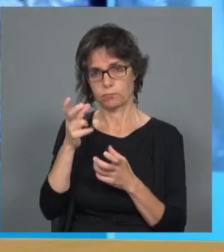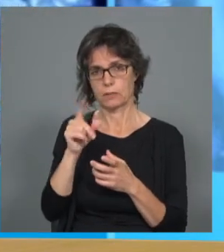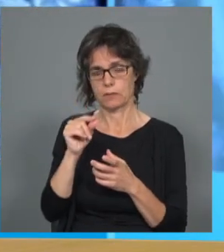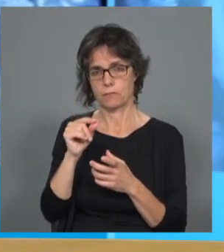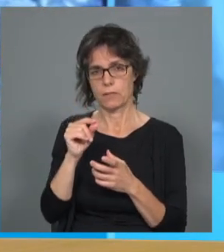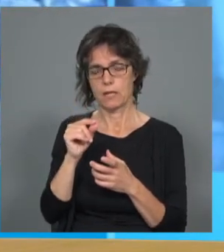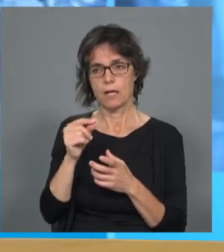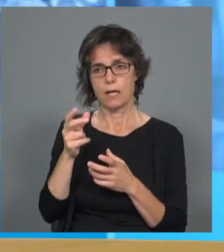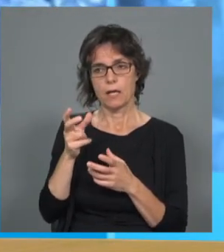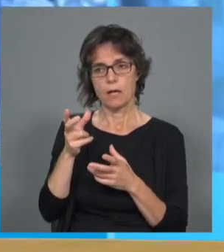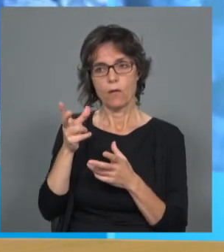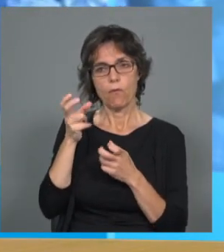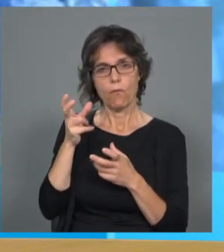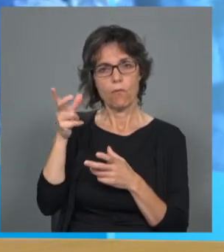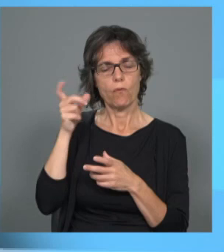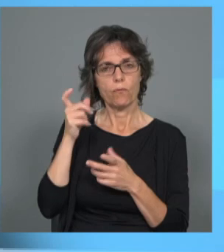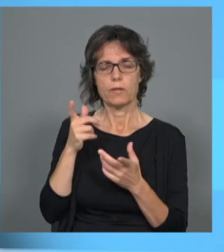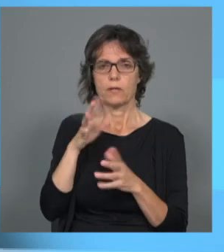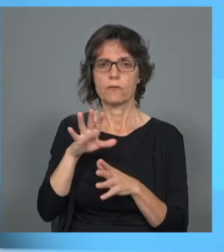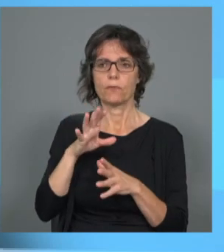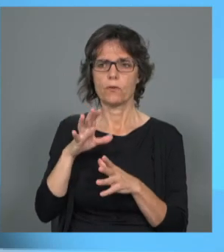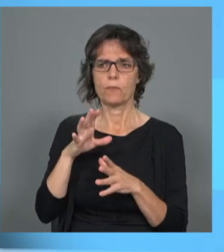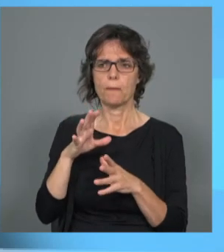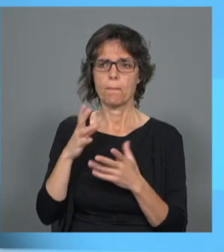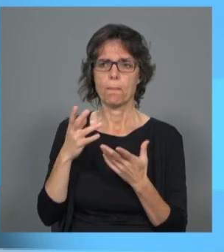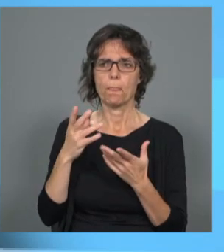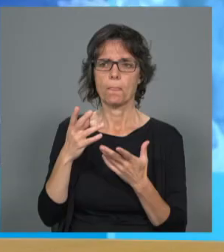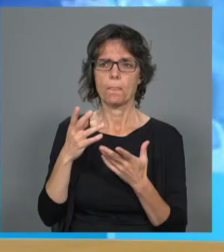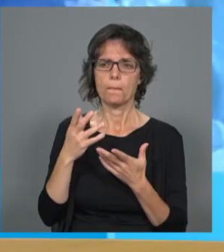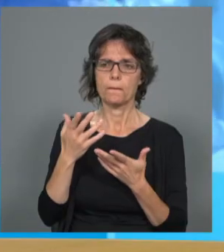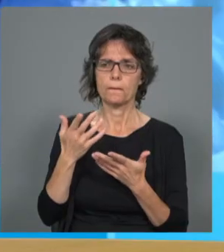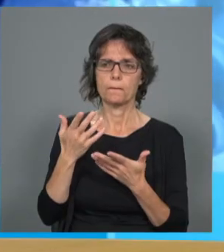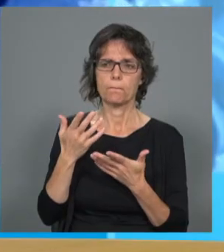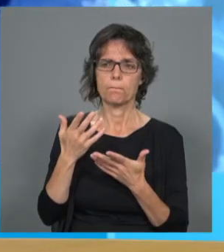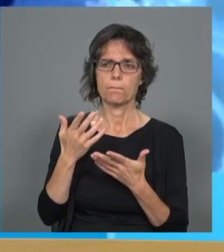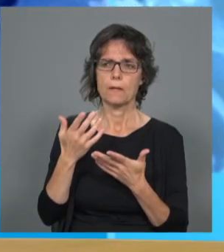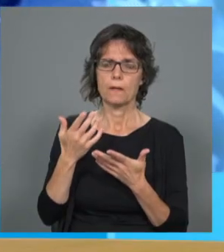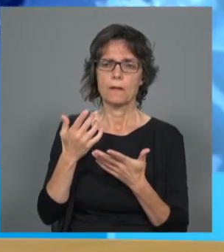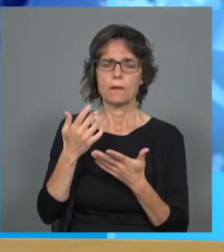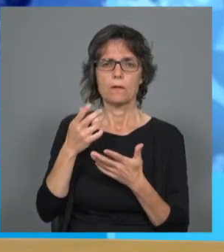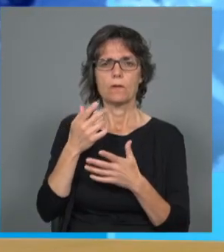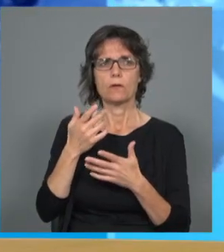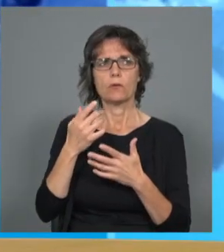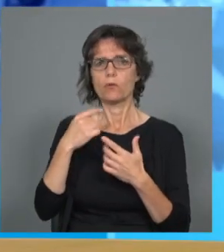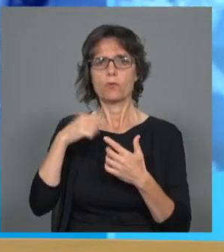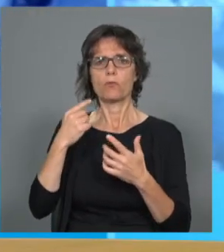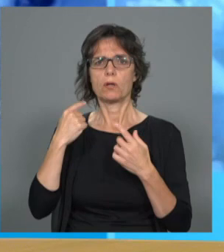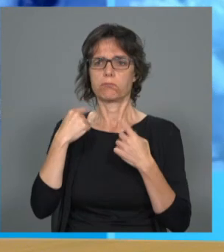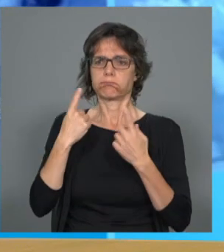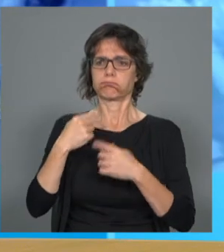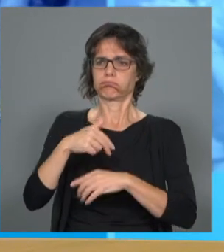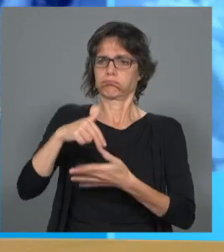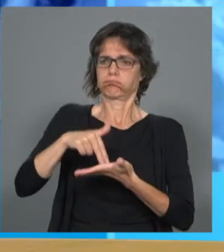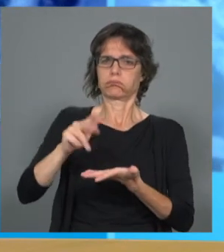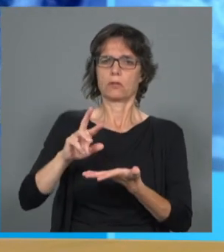humildade, não é? Que o Papa também toca nela. E o Papa também diz, é preciso ser humilde. Também aqui é preciso ser humilde. E